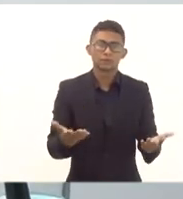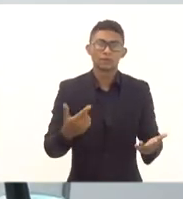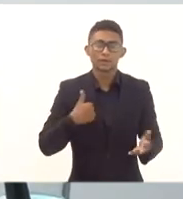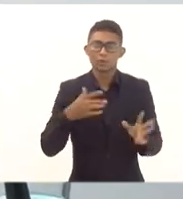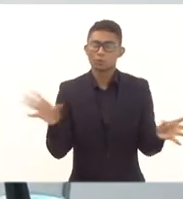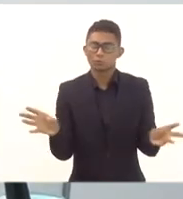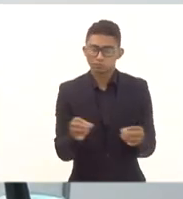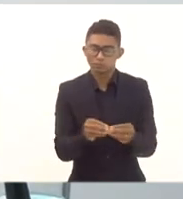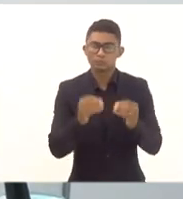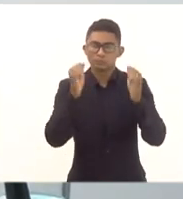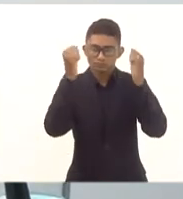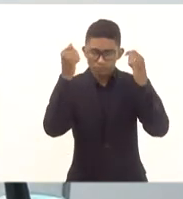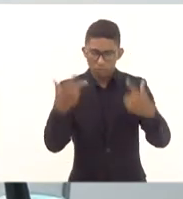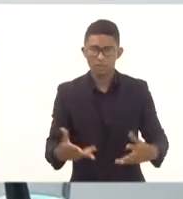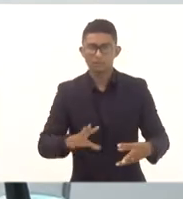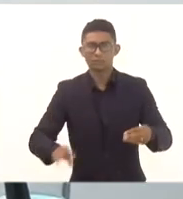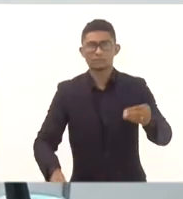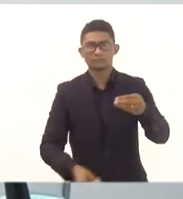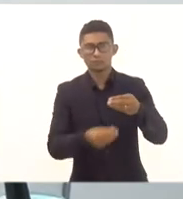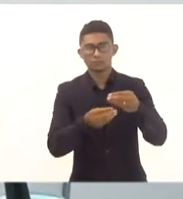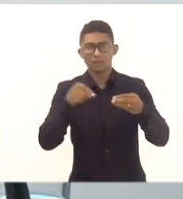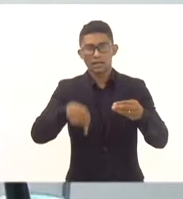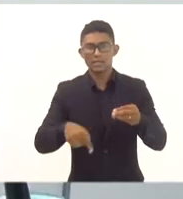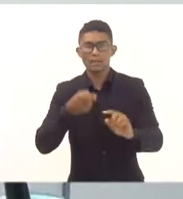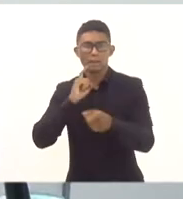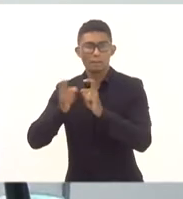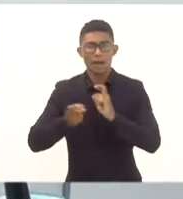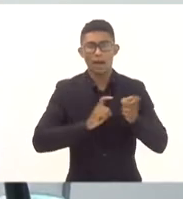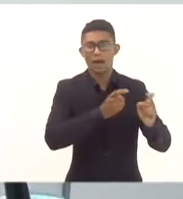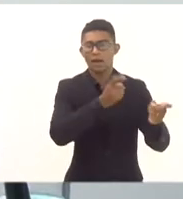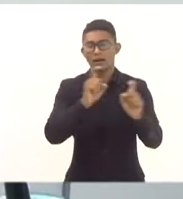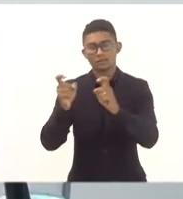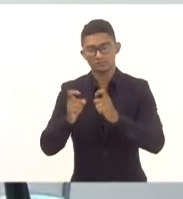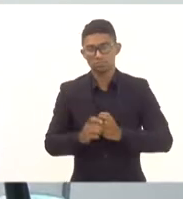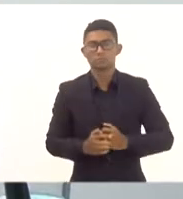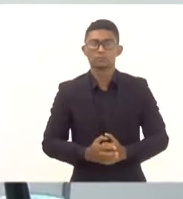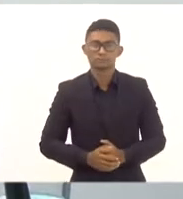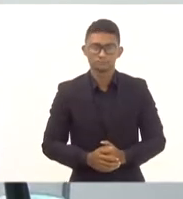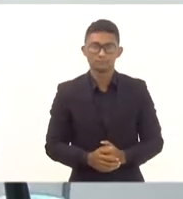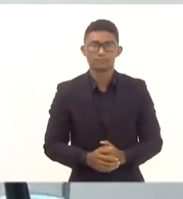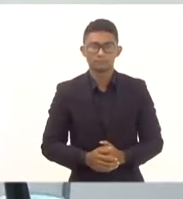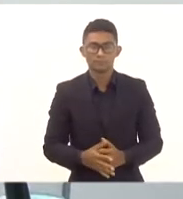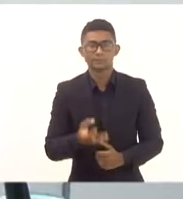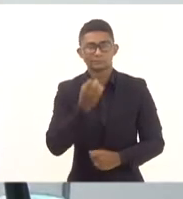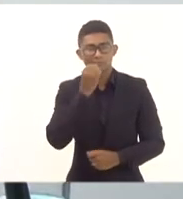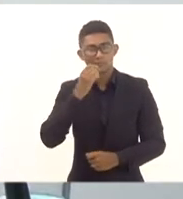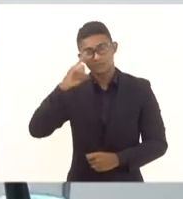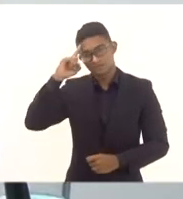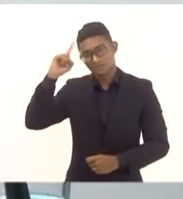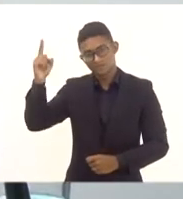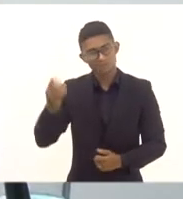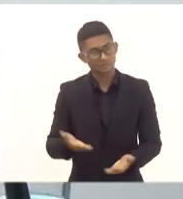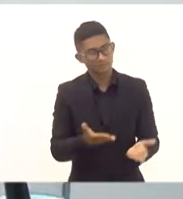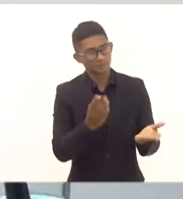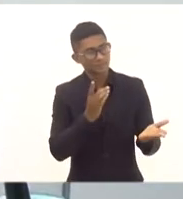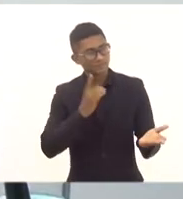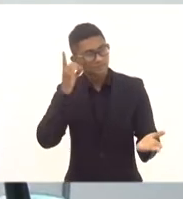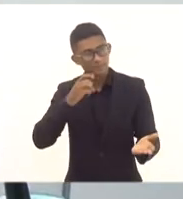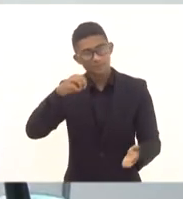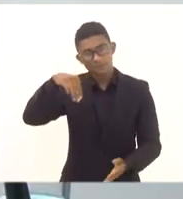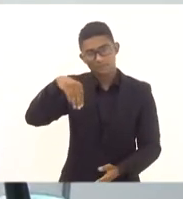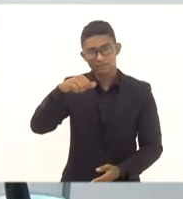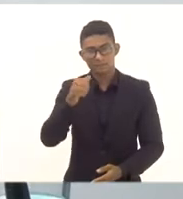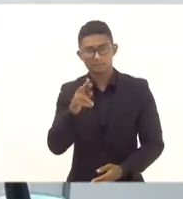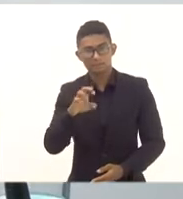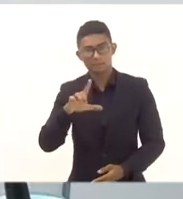preâmbulo para contribuir e já para o nosso debate é da Bom dia que o nosso Deputado Marcelo do seu